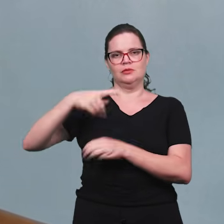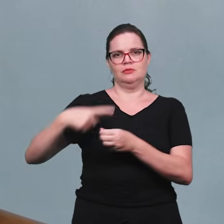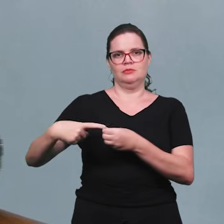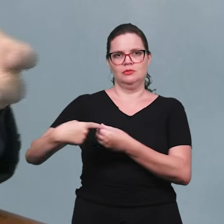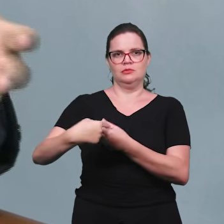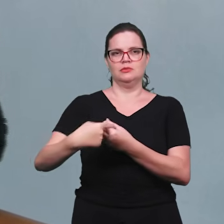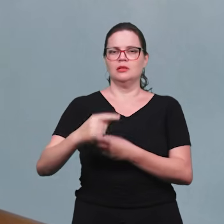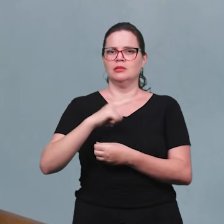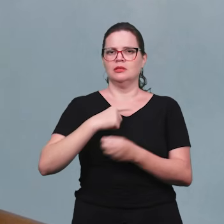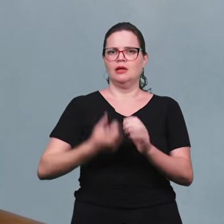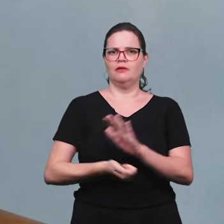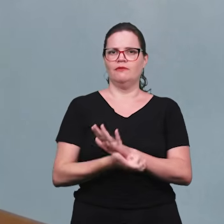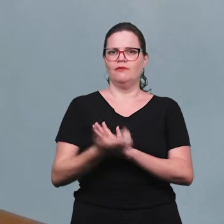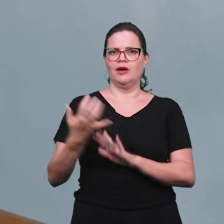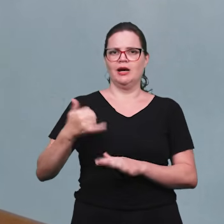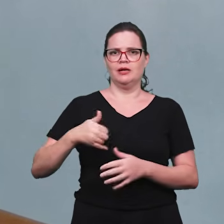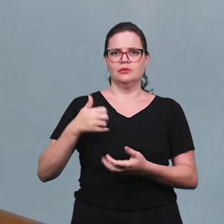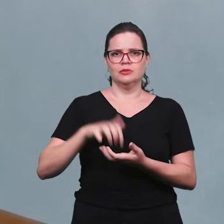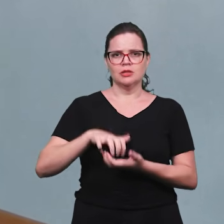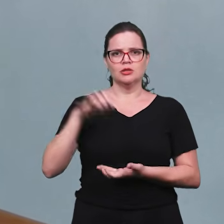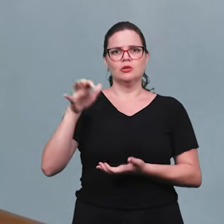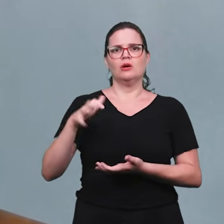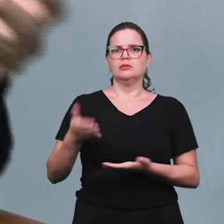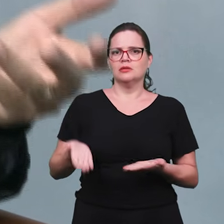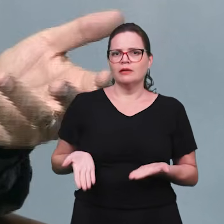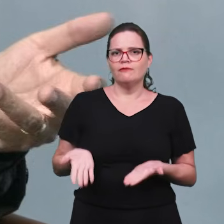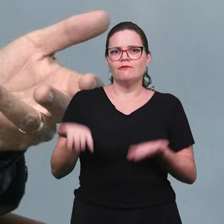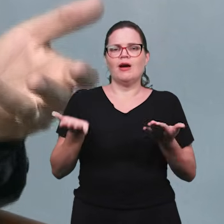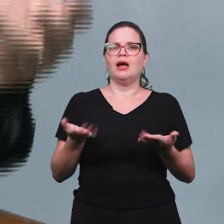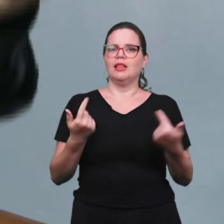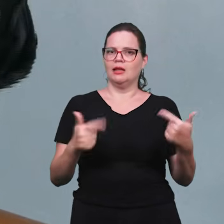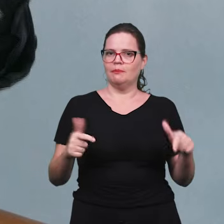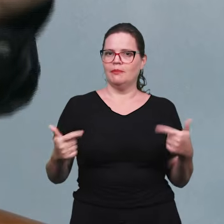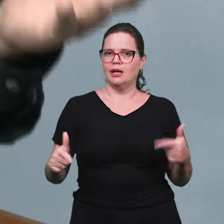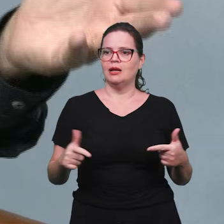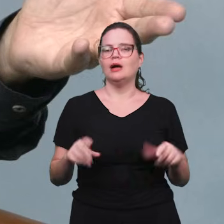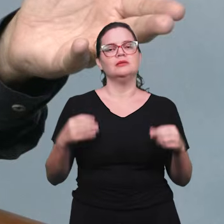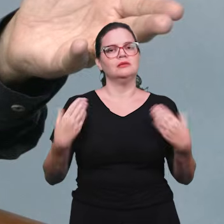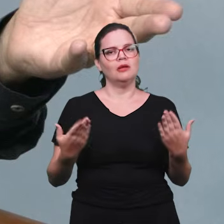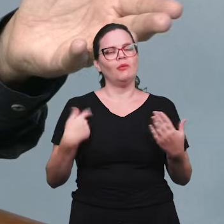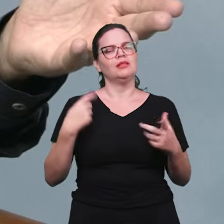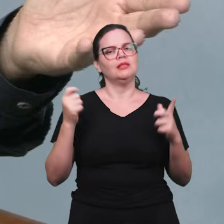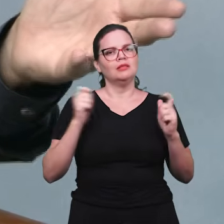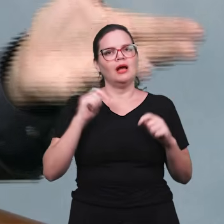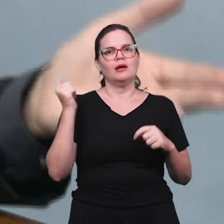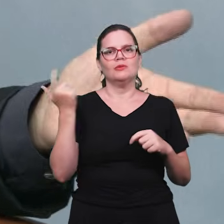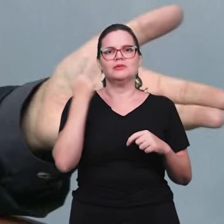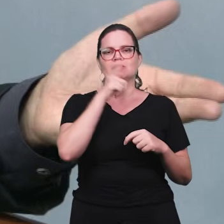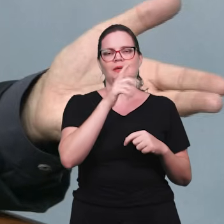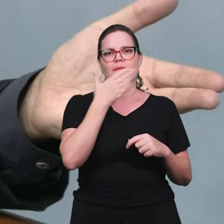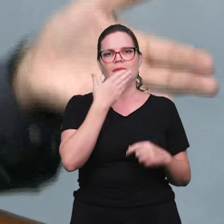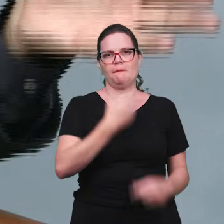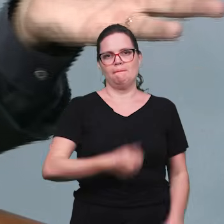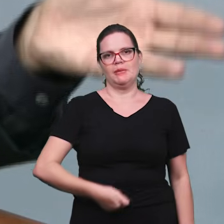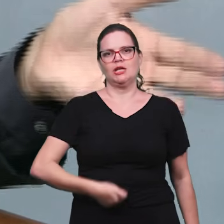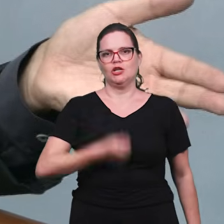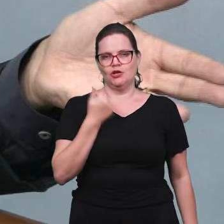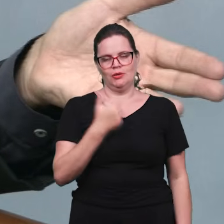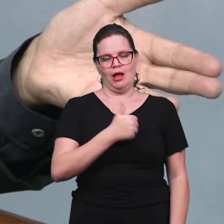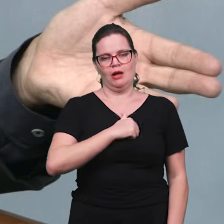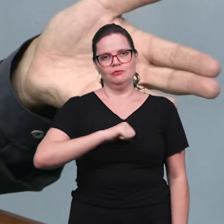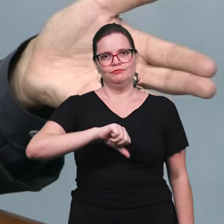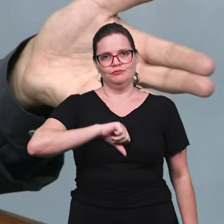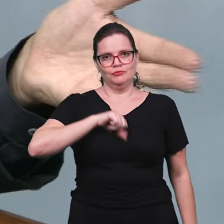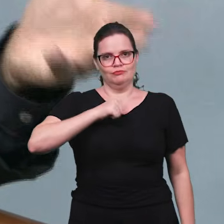município, são muitos idosos que fazem e aumenta a autoestima, aumenta a qualidade de vida, e isso reflete no dia a dia